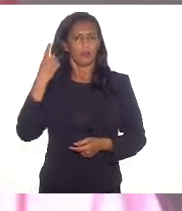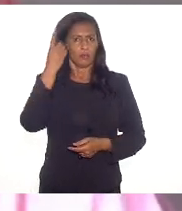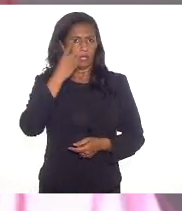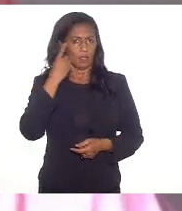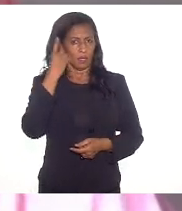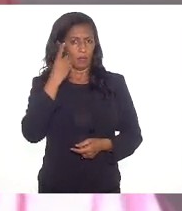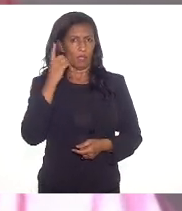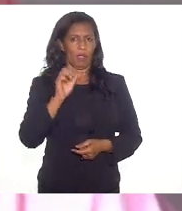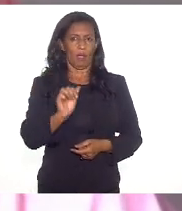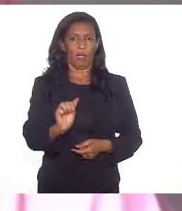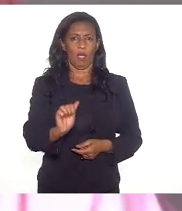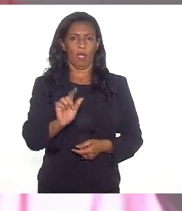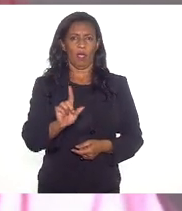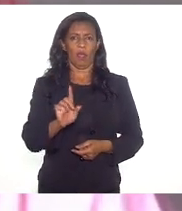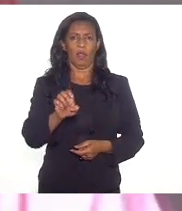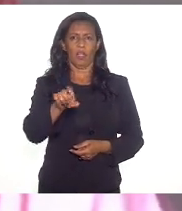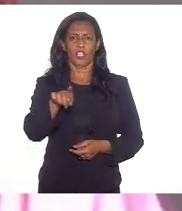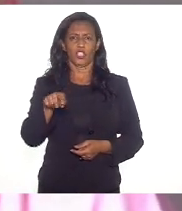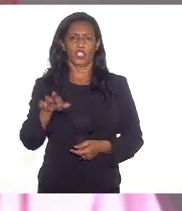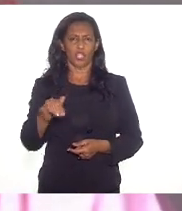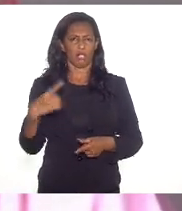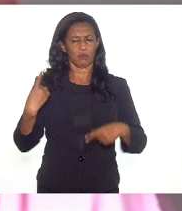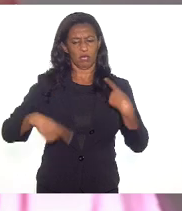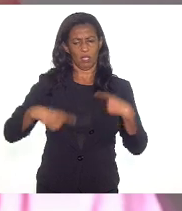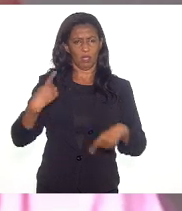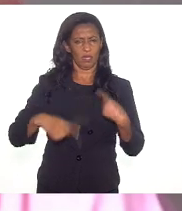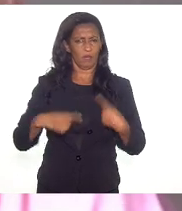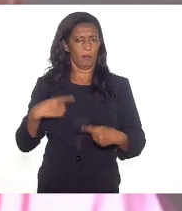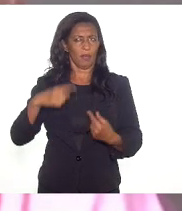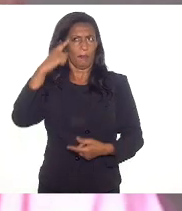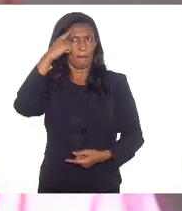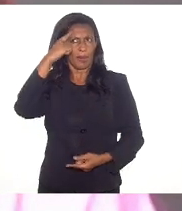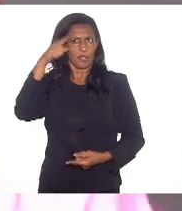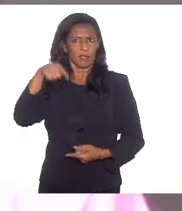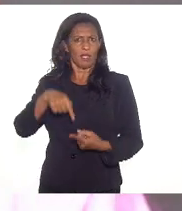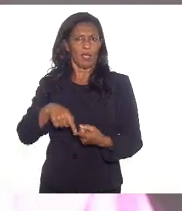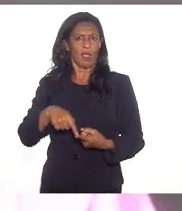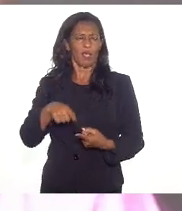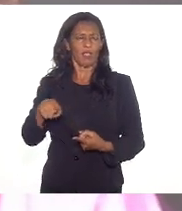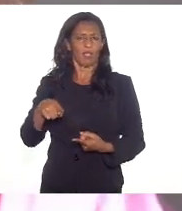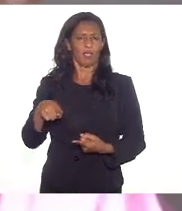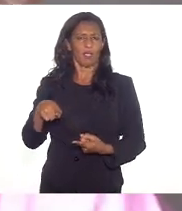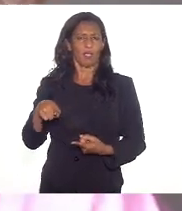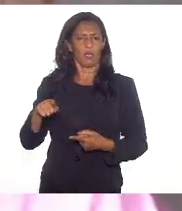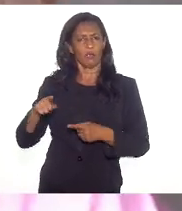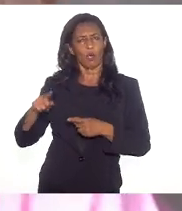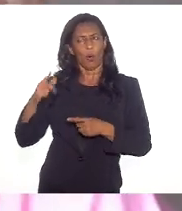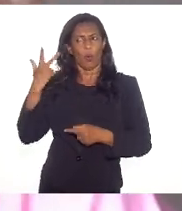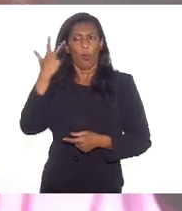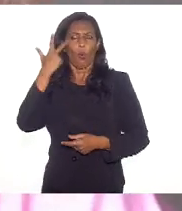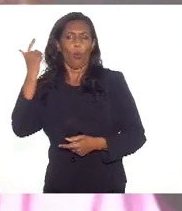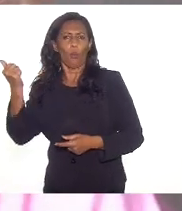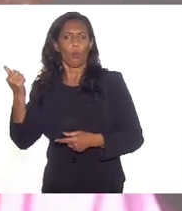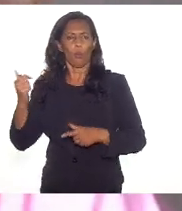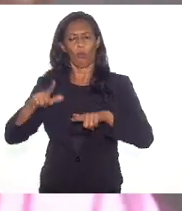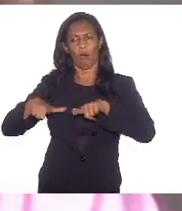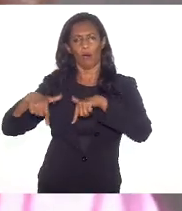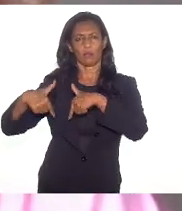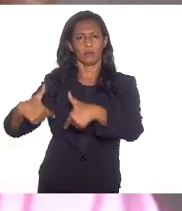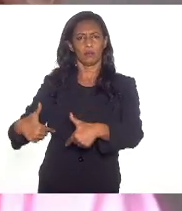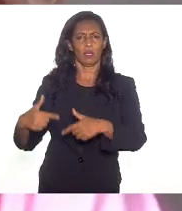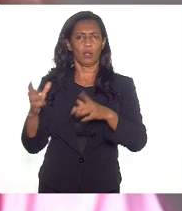Alexandre Quilinoplot, que cheguei a debater esse tema, pensar que iniciativas comuns poderiam ser feitas por essa